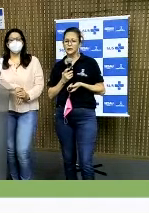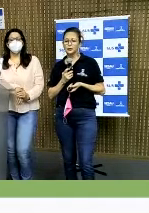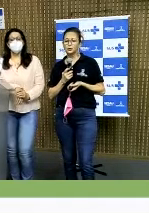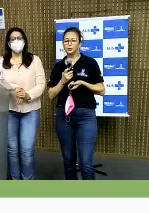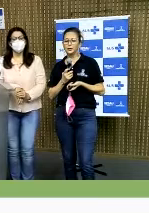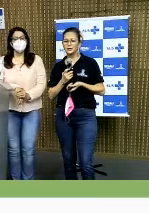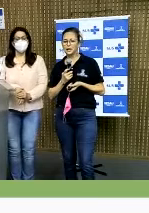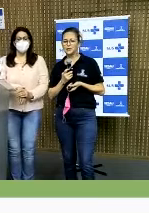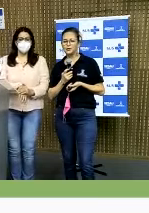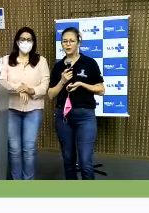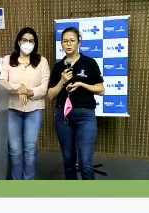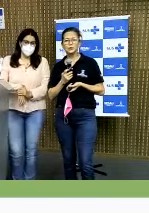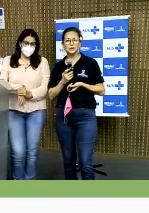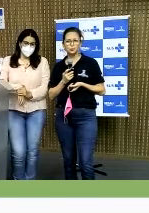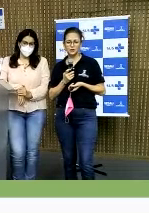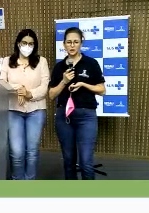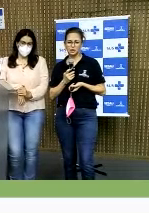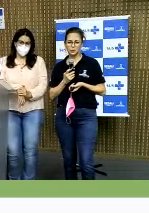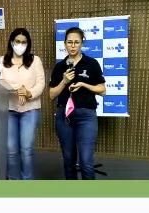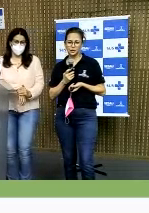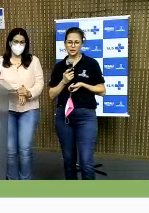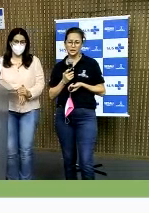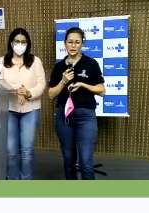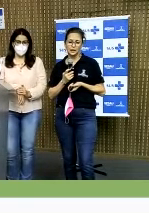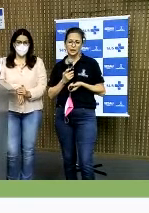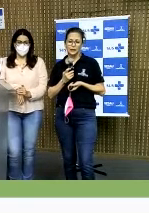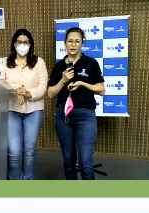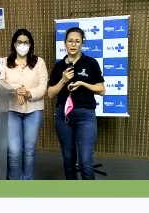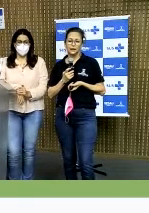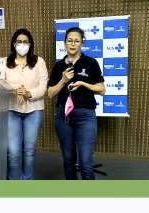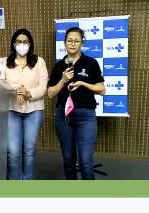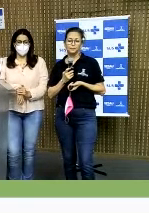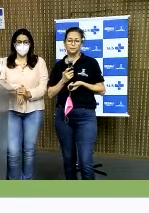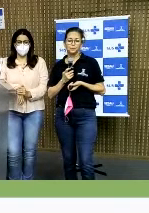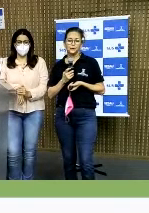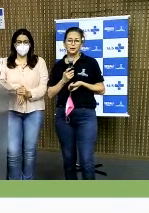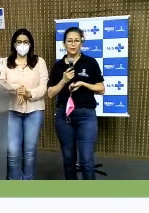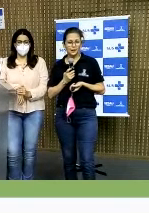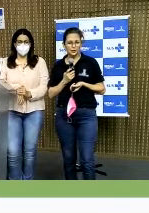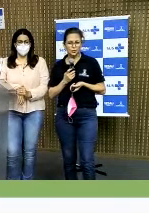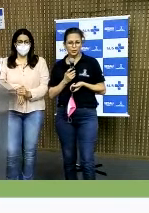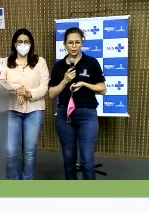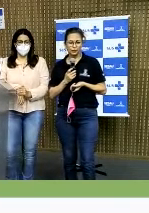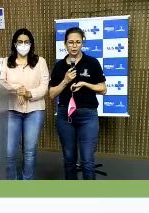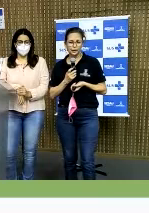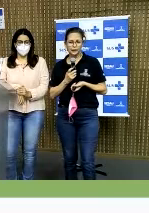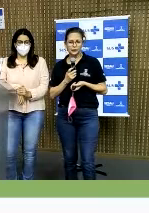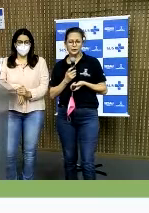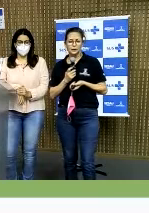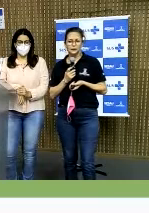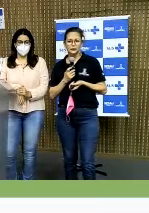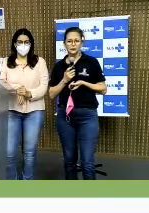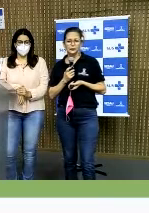respondidas. E no primeiro semestre, 21, 100% respondidas. É, falando sobre a